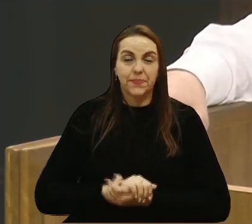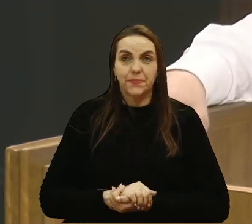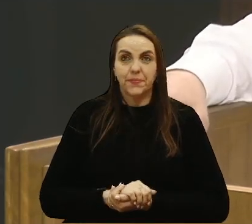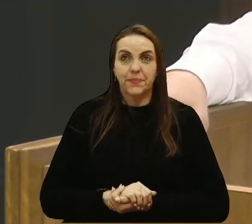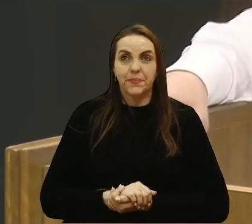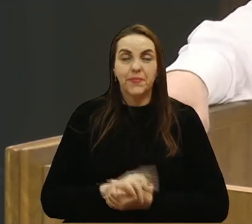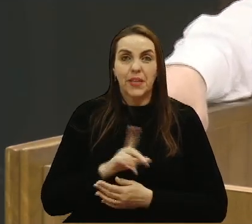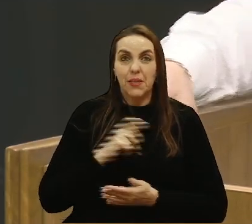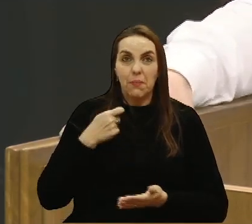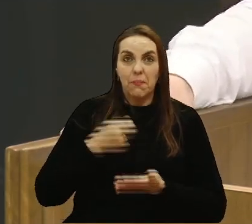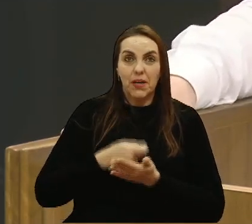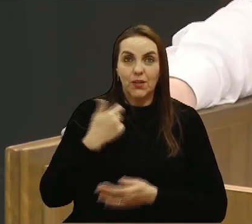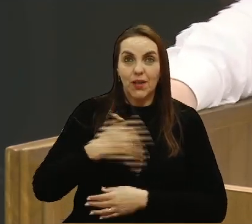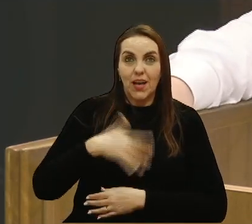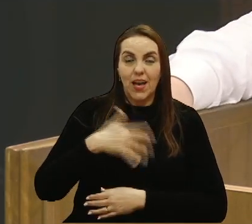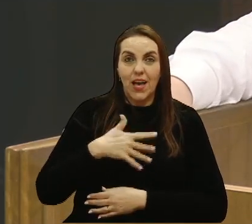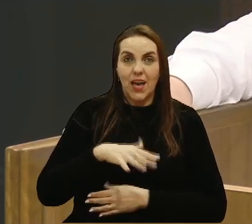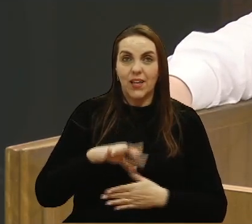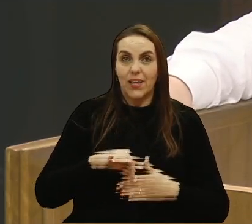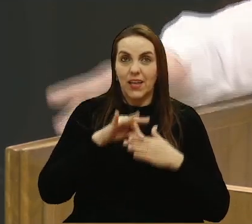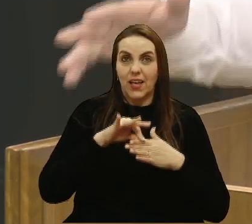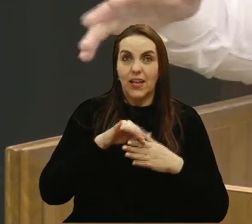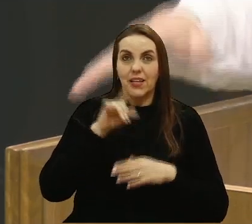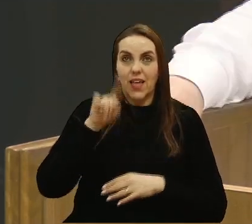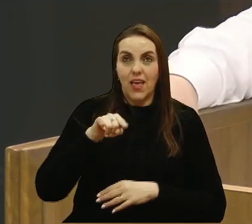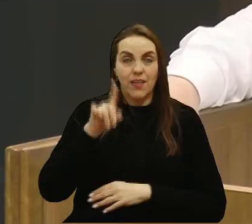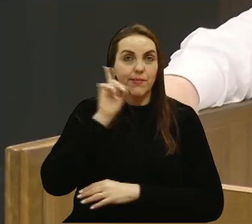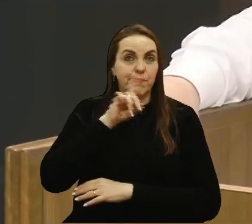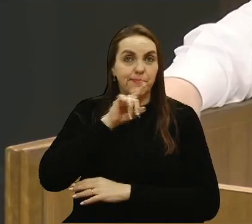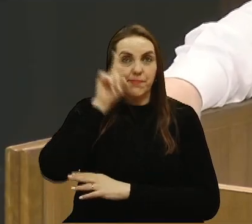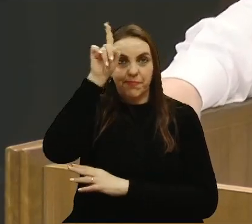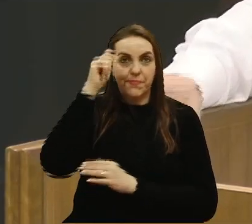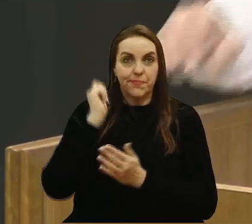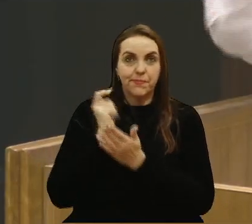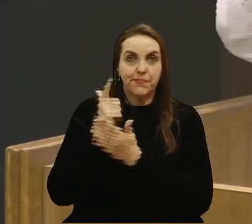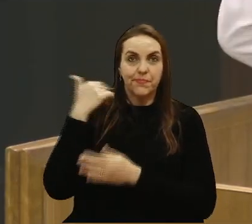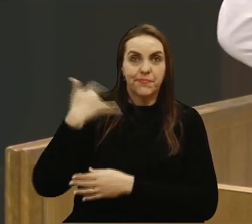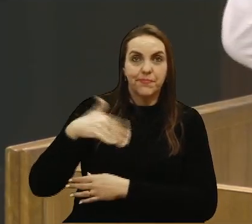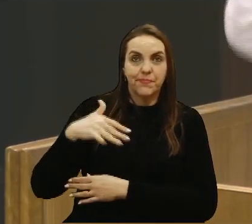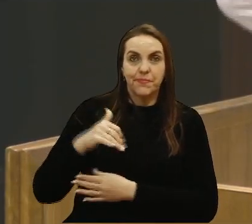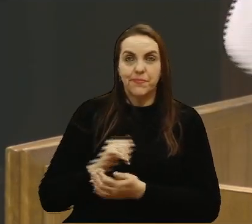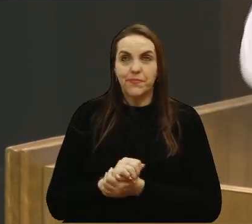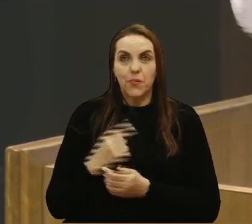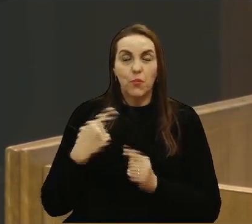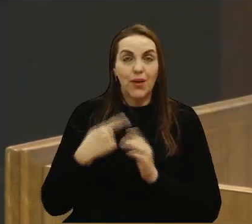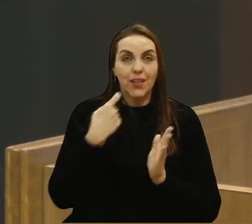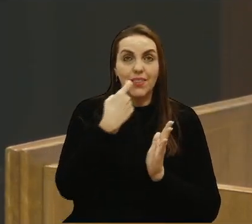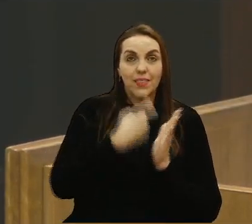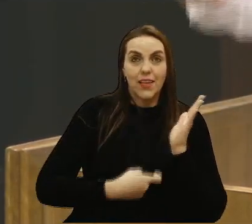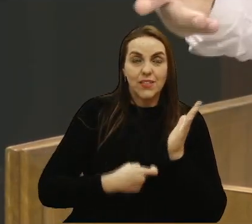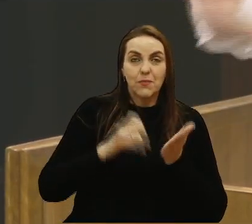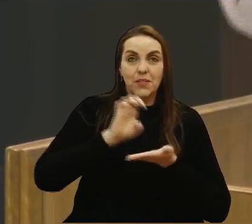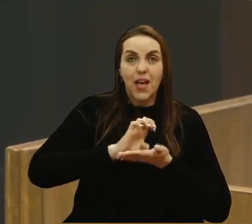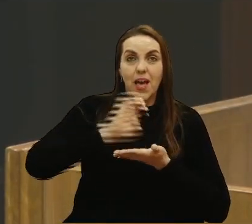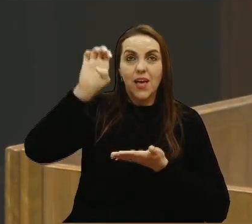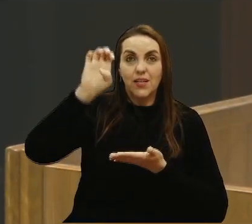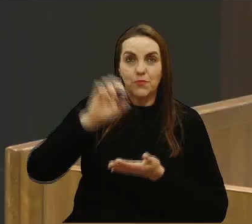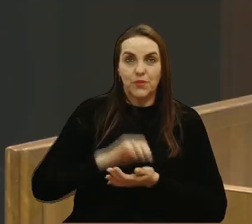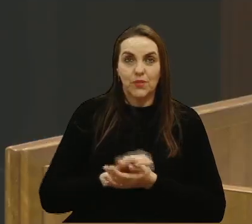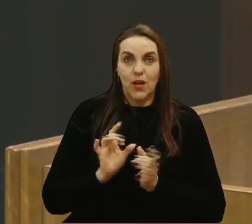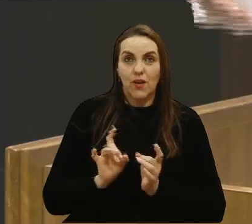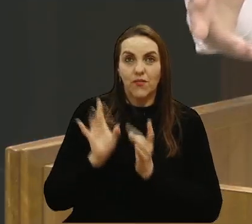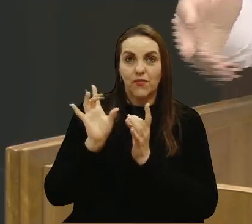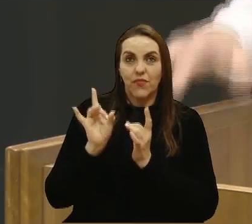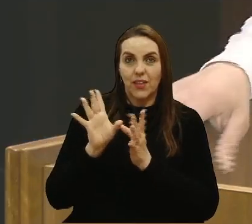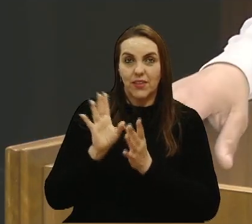Quem está pagando caro a carne é o americano. É o americano que está pagando caro, porque a taxação sobre exportação, que é o que vende, é o